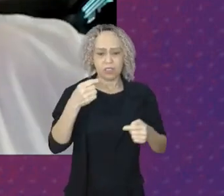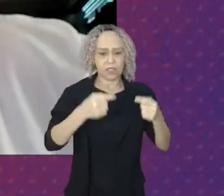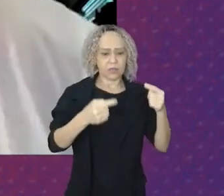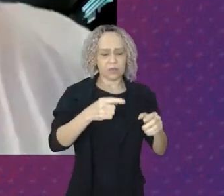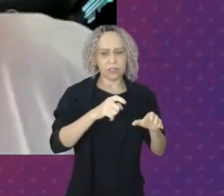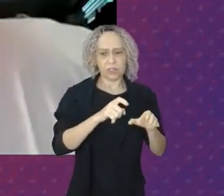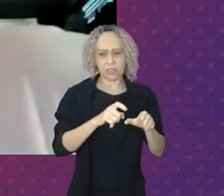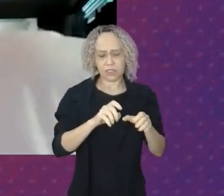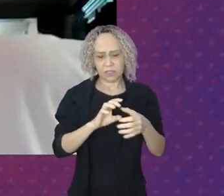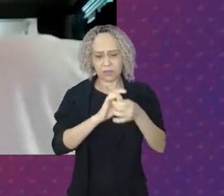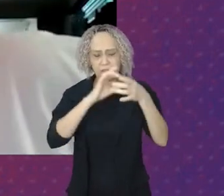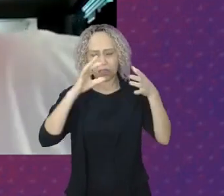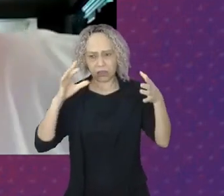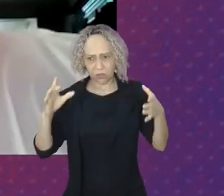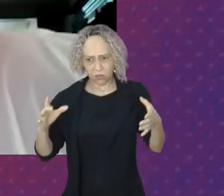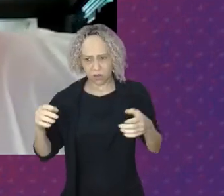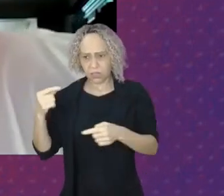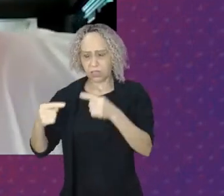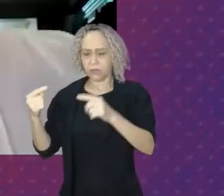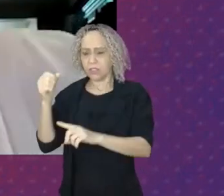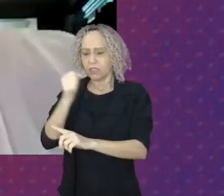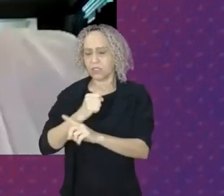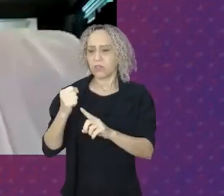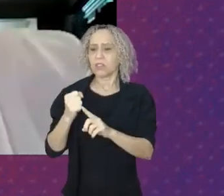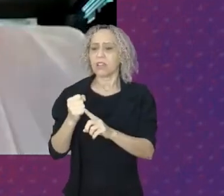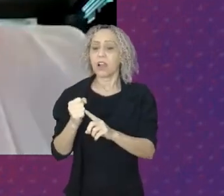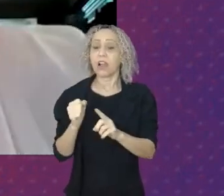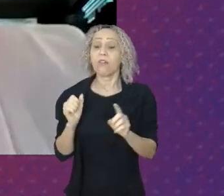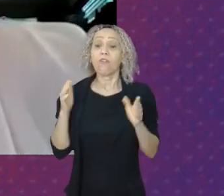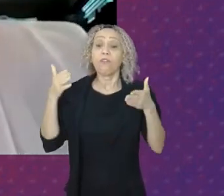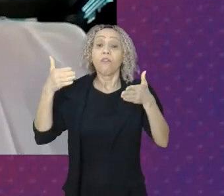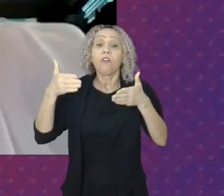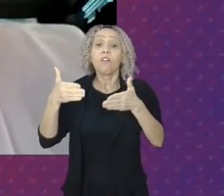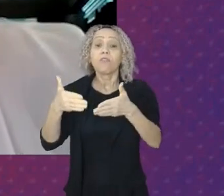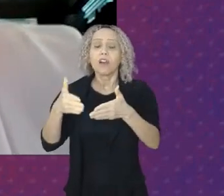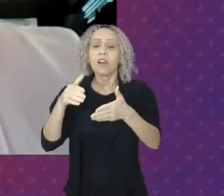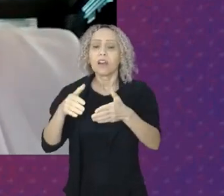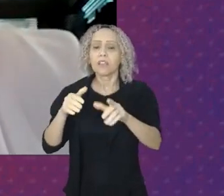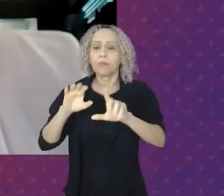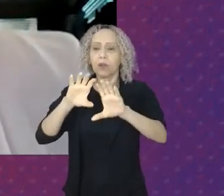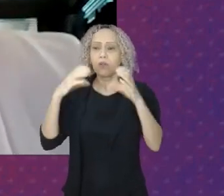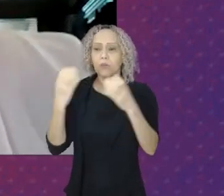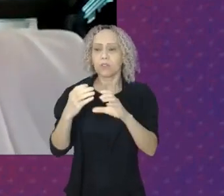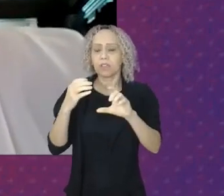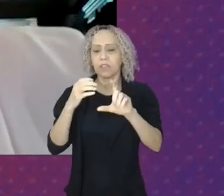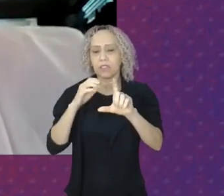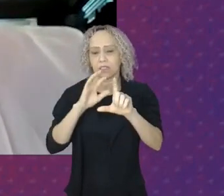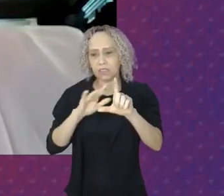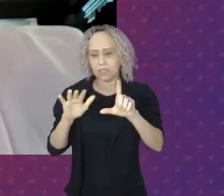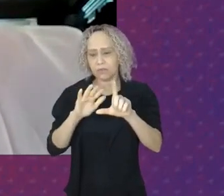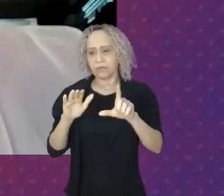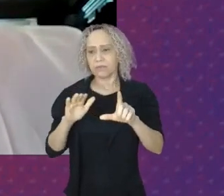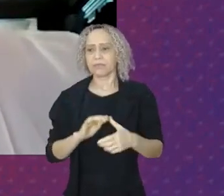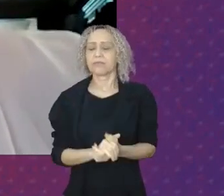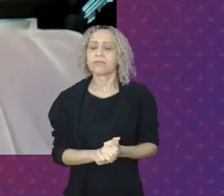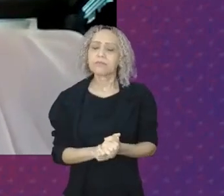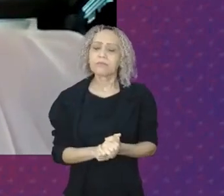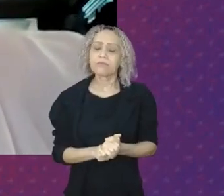políticas públicas sociais voltadas para a comunidade LGBT, nós não tivemos